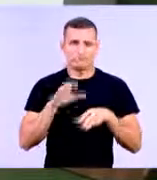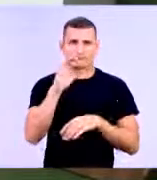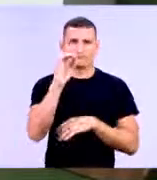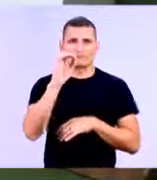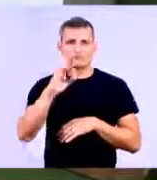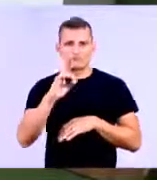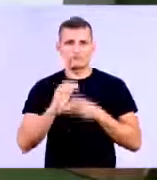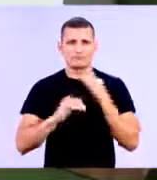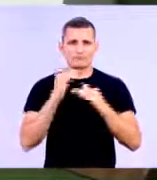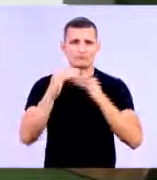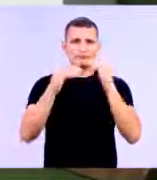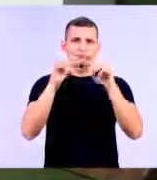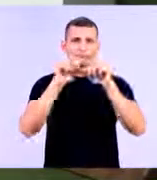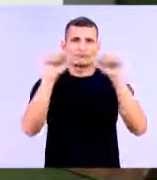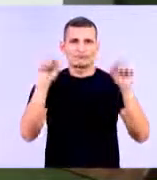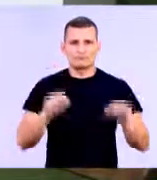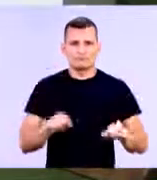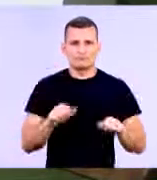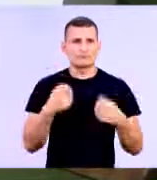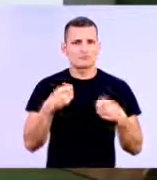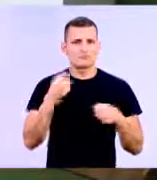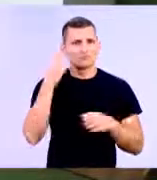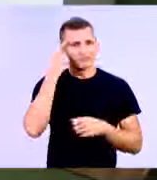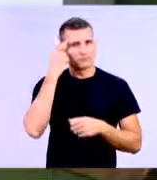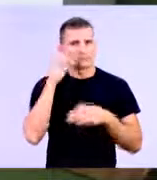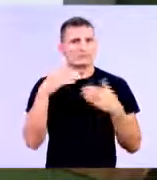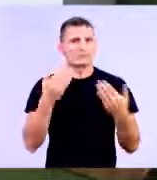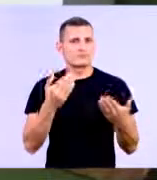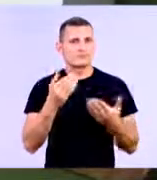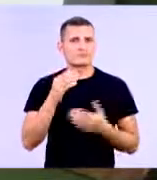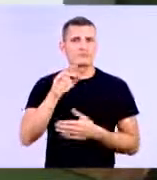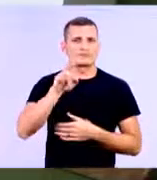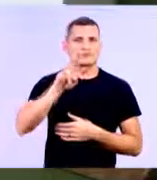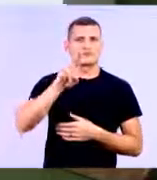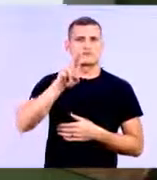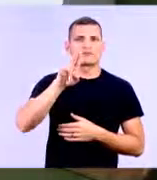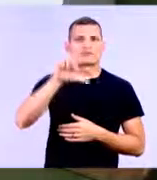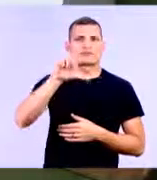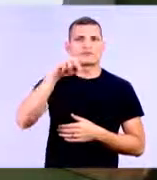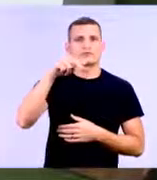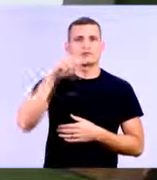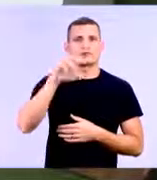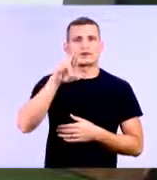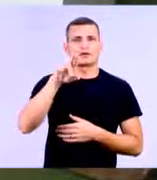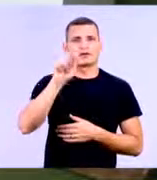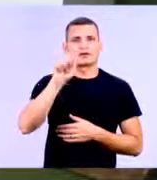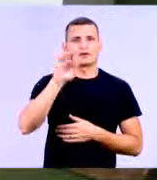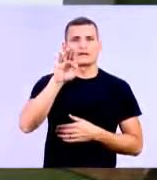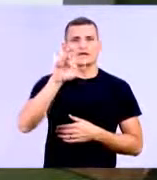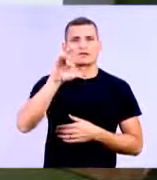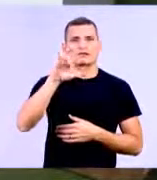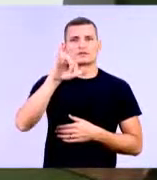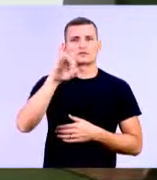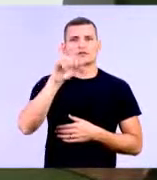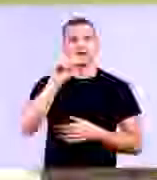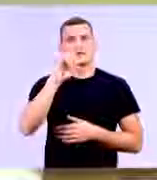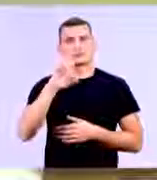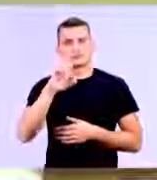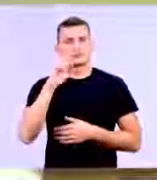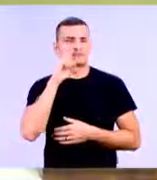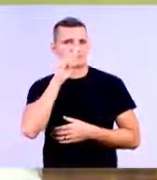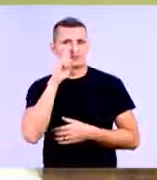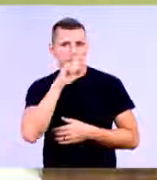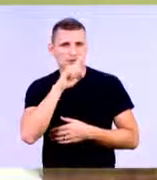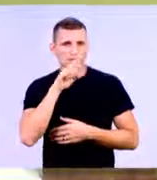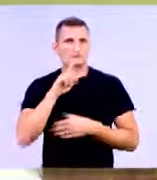nós temos que pensar nas possíveis vulnerabilidades e quais são as ameaças, até o compartilhamento de senha, nesse sentido, nós temos que estar